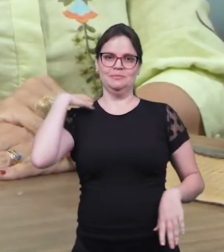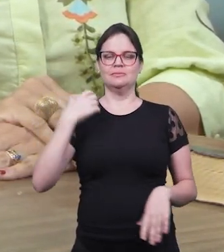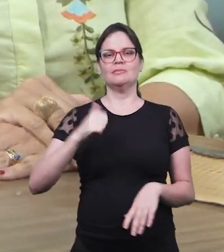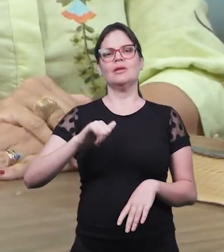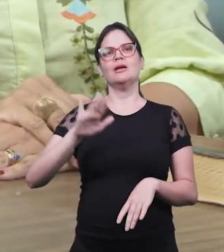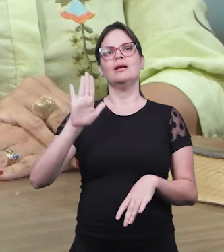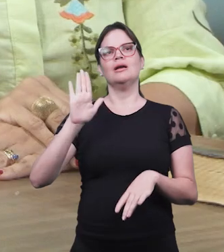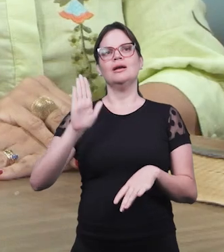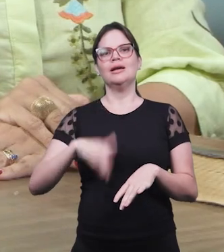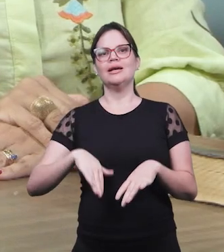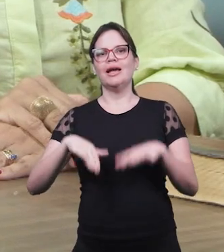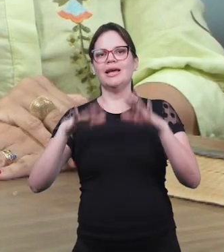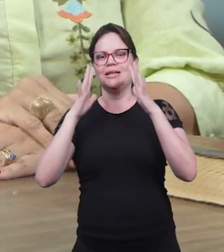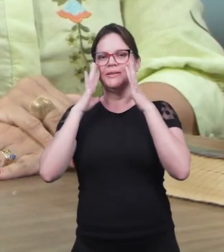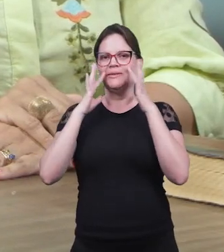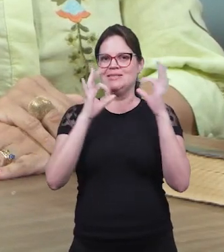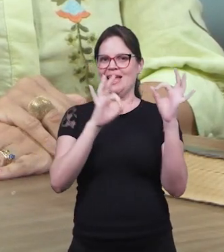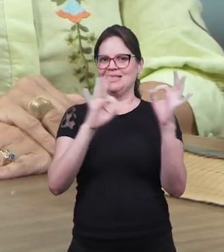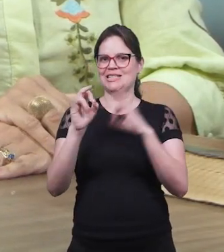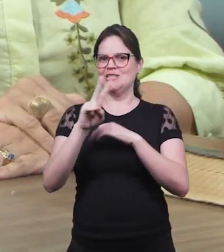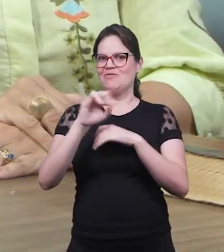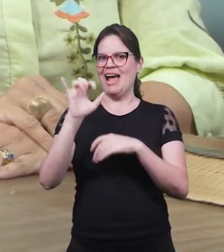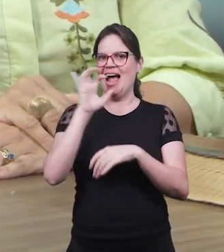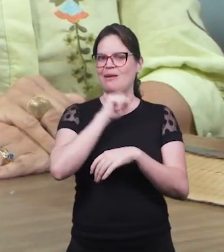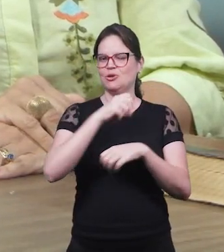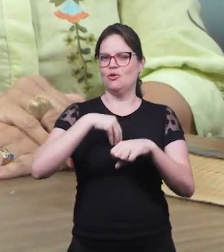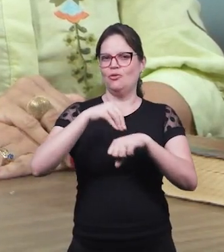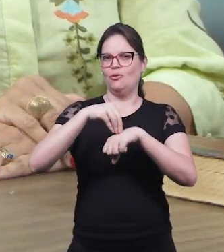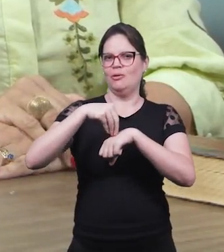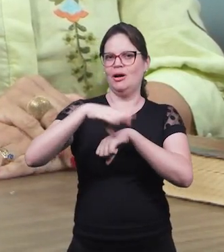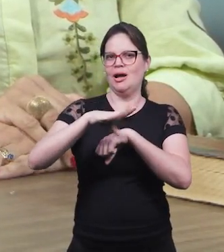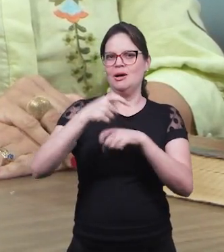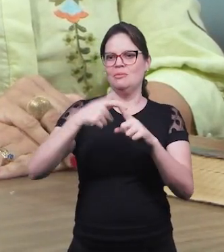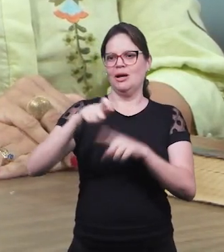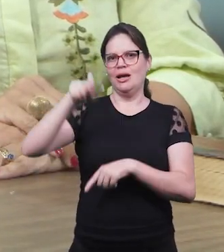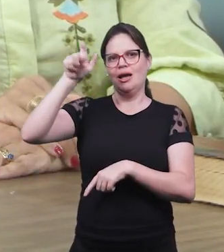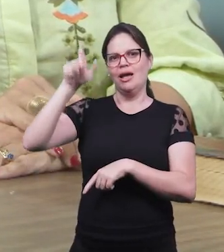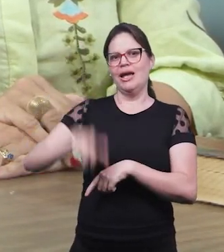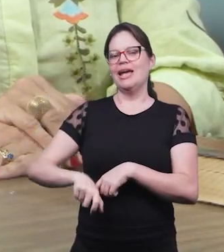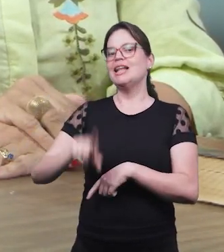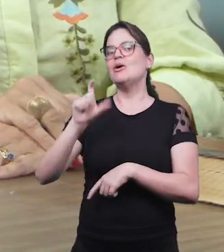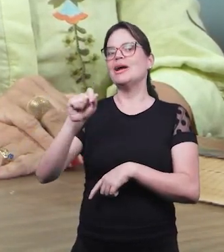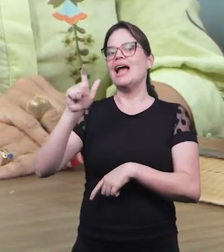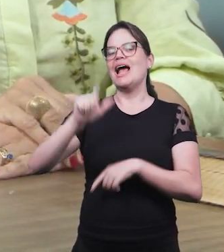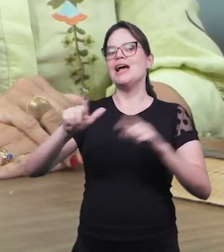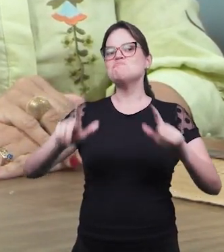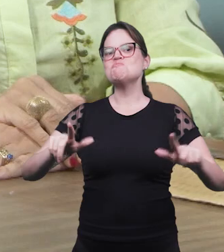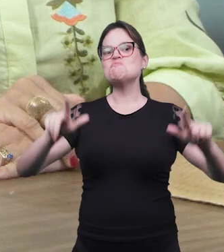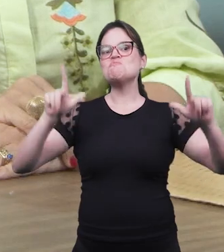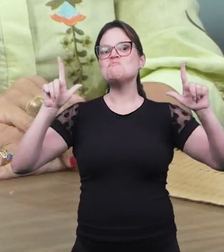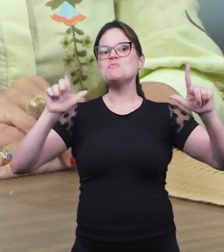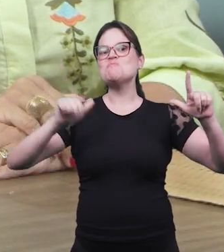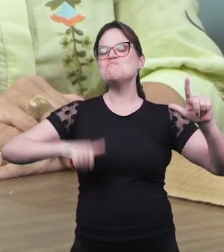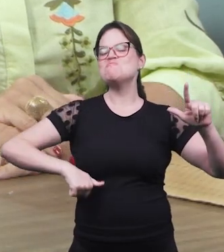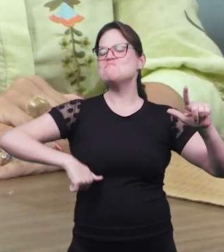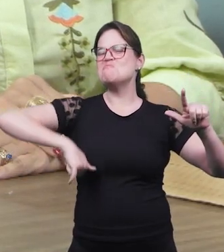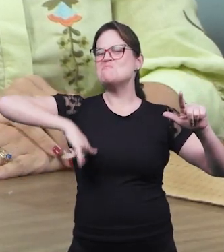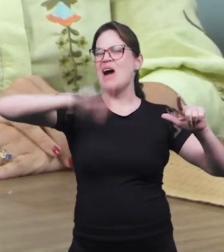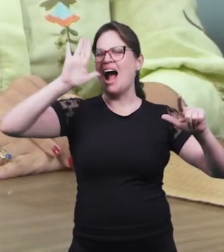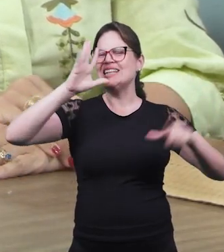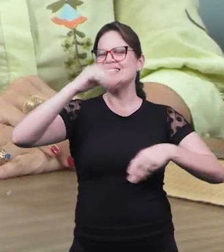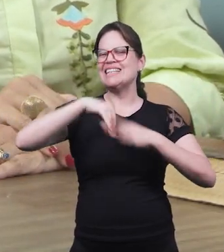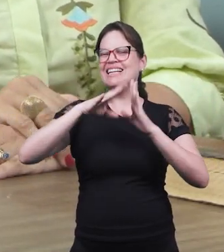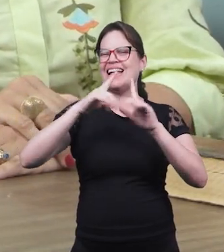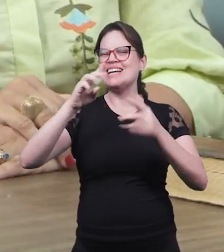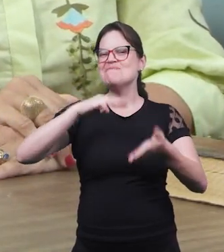nos assiste vai descobrir rapidamente, porque é o garoto propaganda da Igreja Cristã Maranata. Nosso garoto